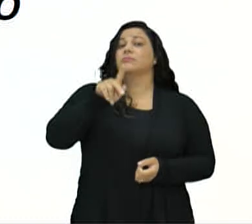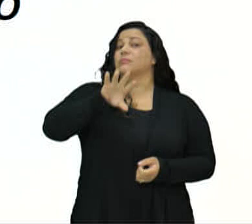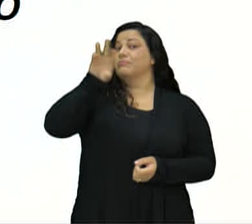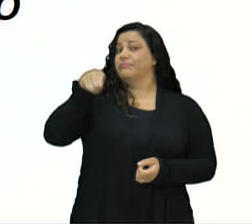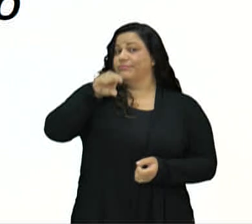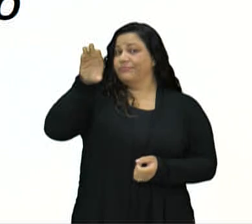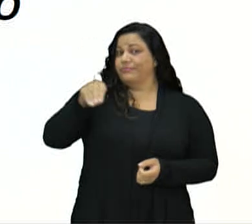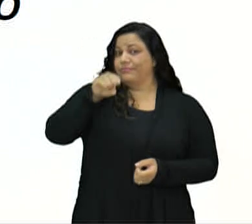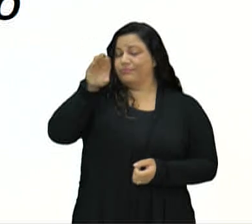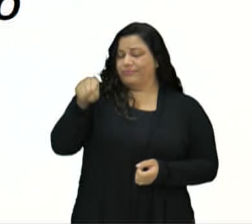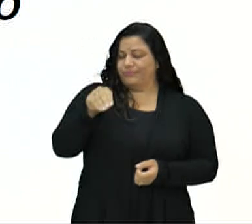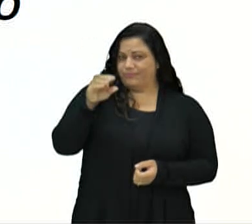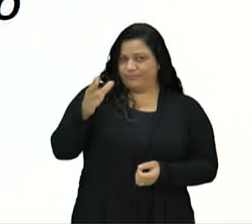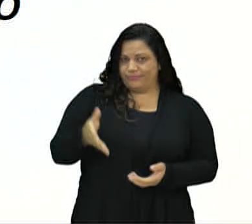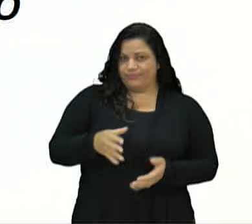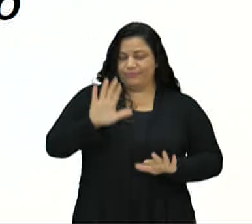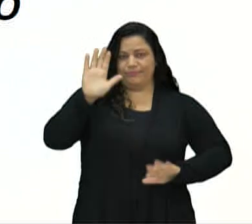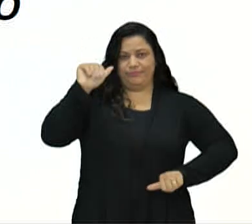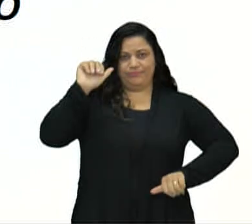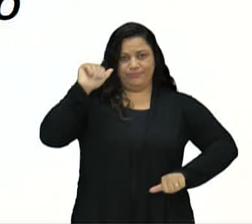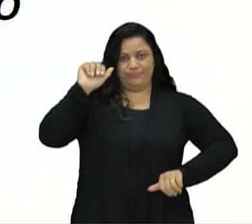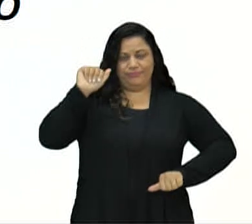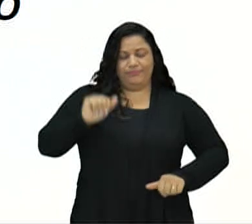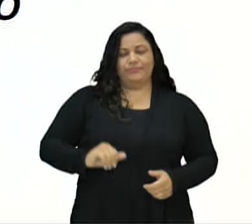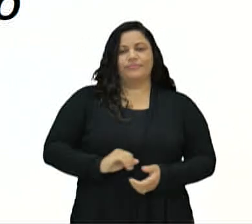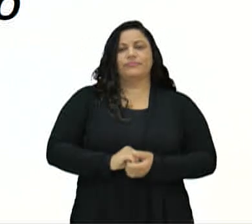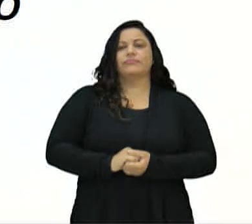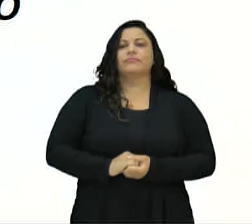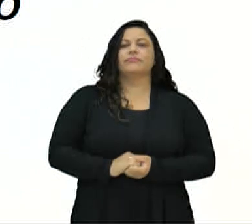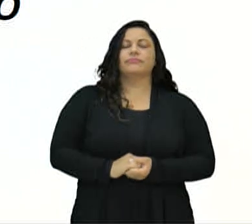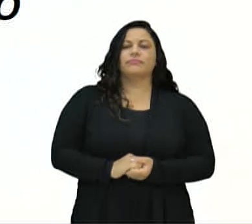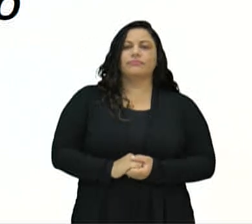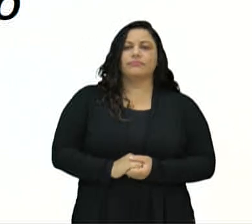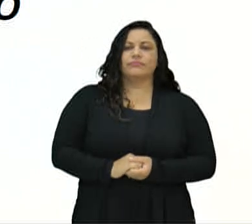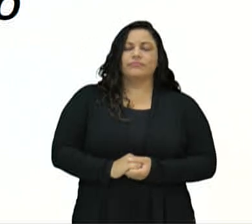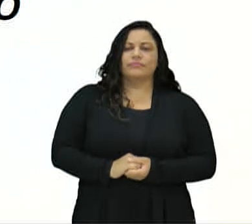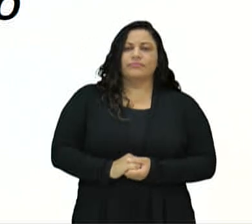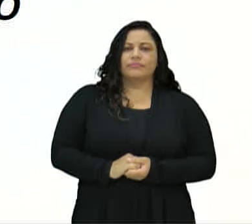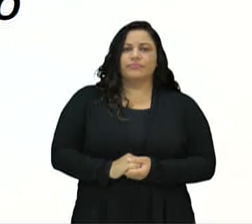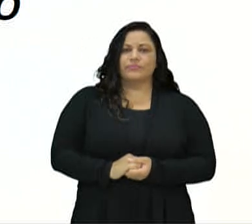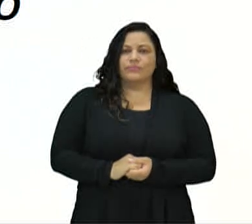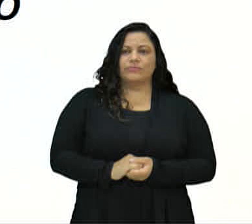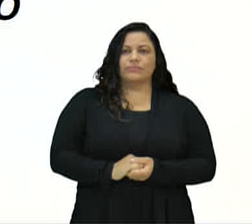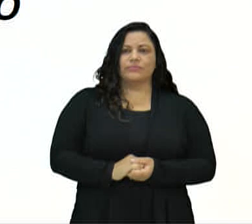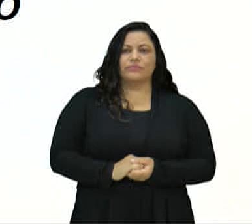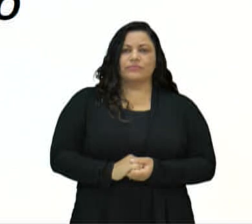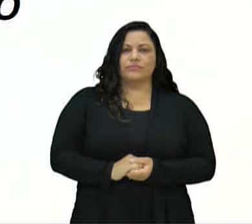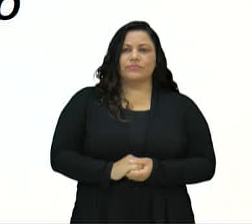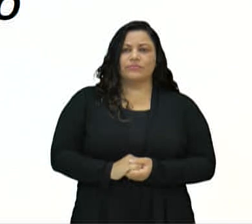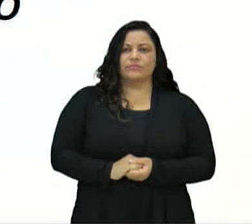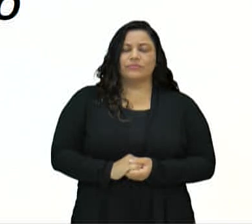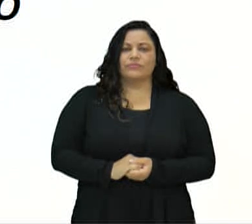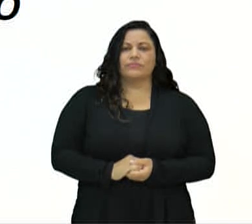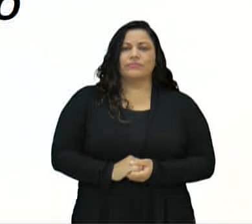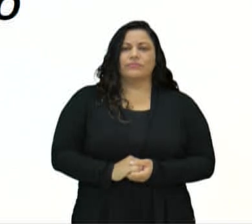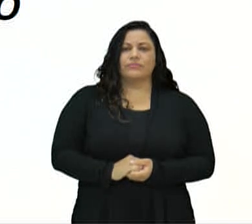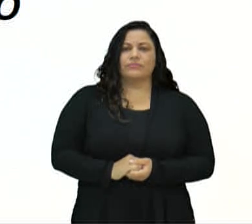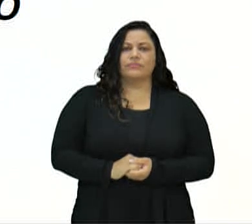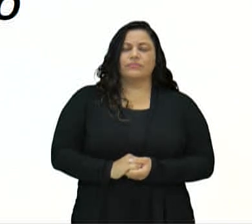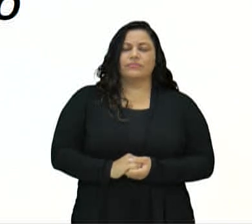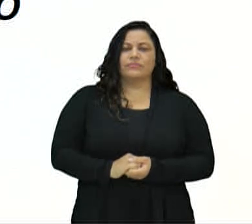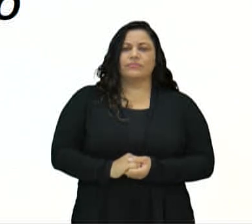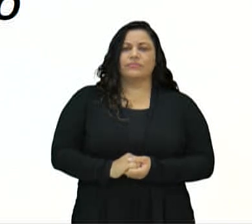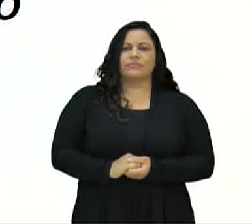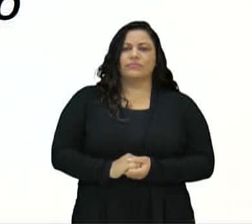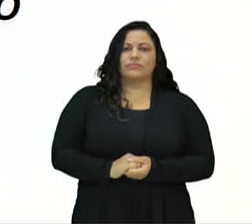aí o teléfono de contato. No segundo anúncio, Murcia Costa, Los Alcázares,